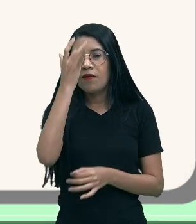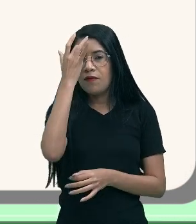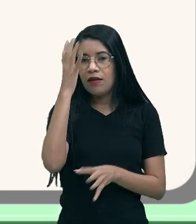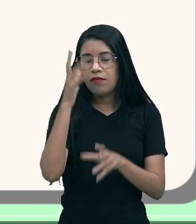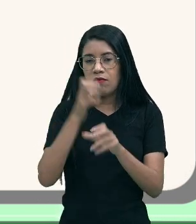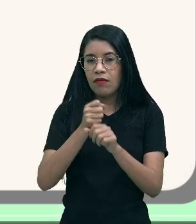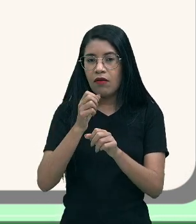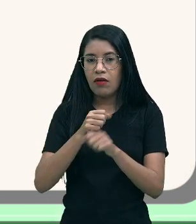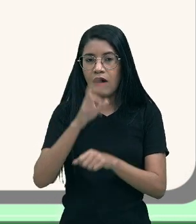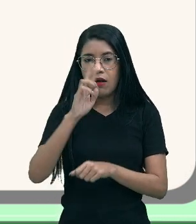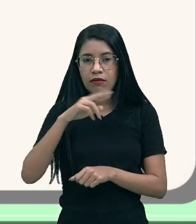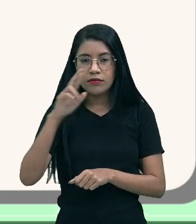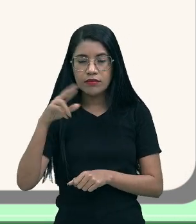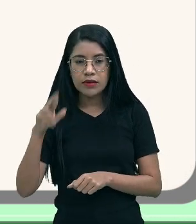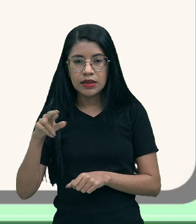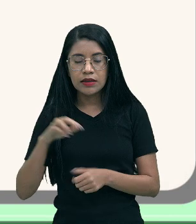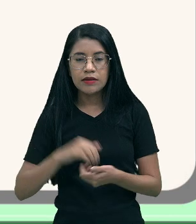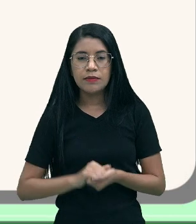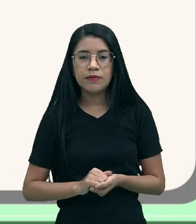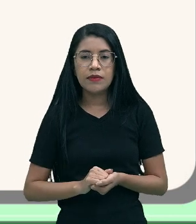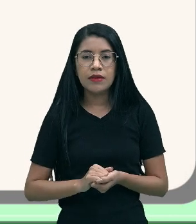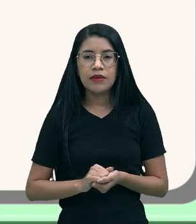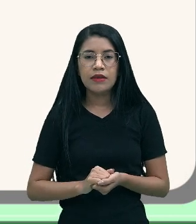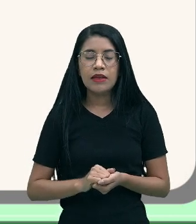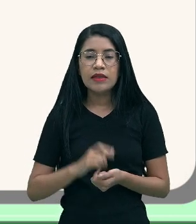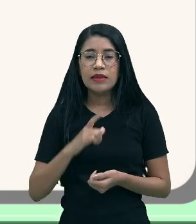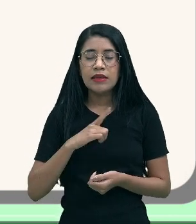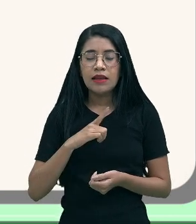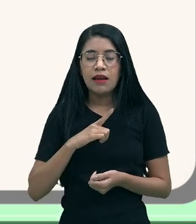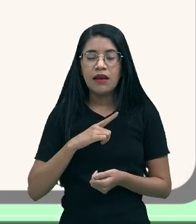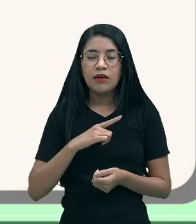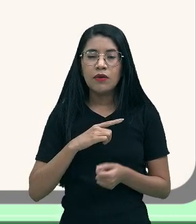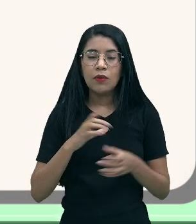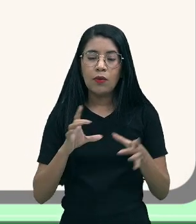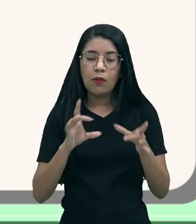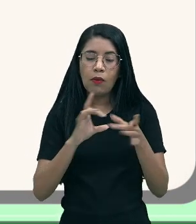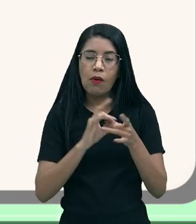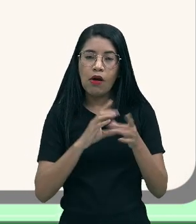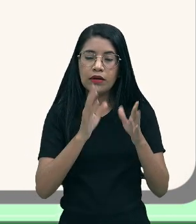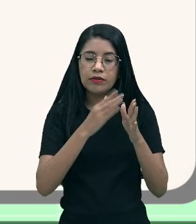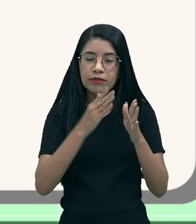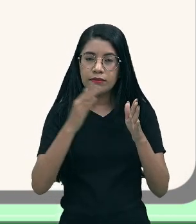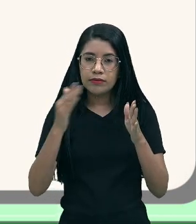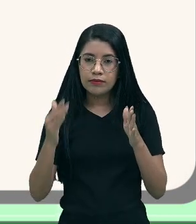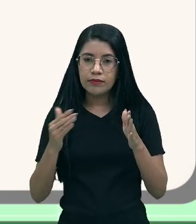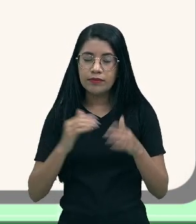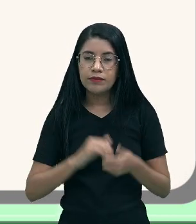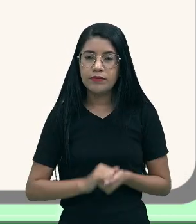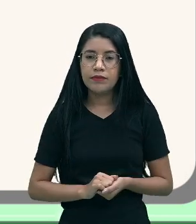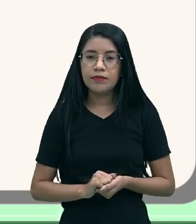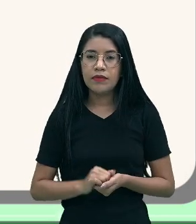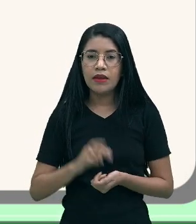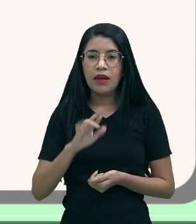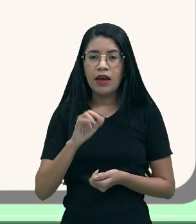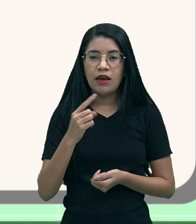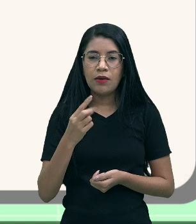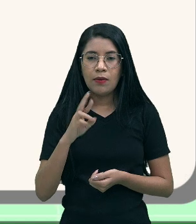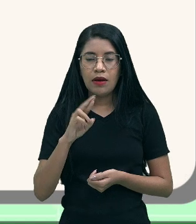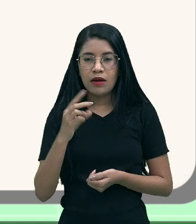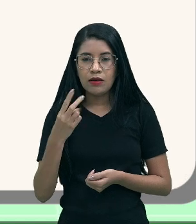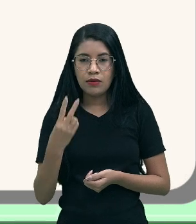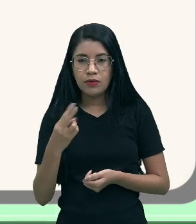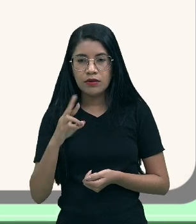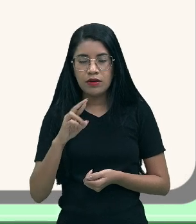resistência equivalente quando eu tenho aqui um circuito em série. Veja só, circuito em série de resistores, R1, R2